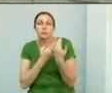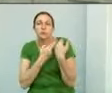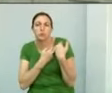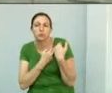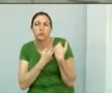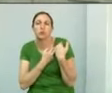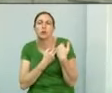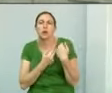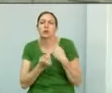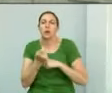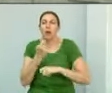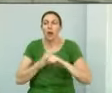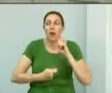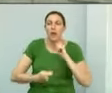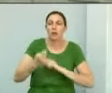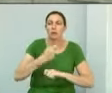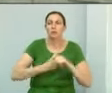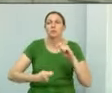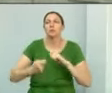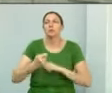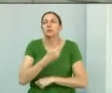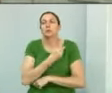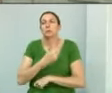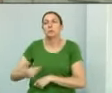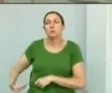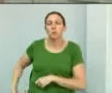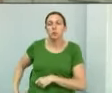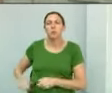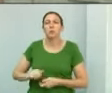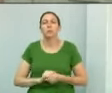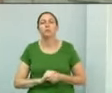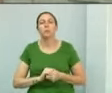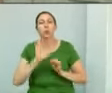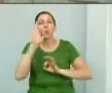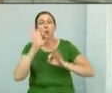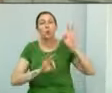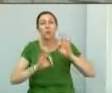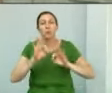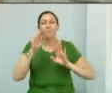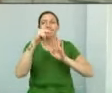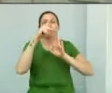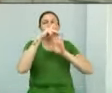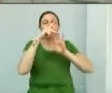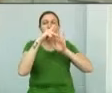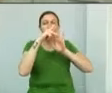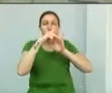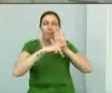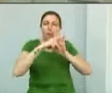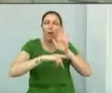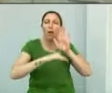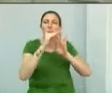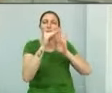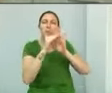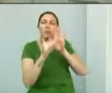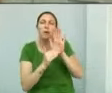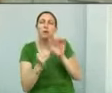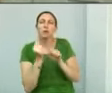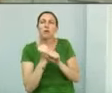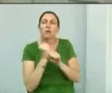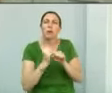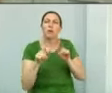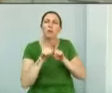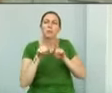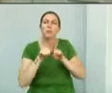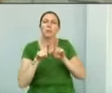administração pública. Elaborada com base no plano plurianual e na lei de diretrizes orçamentárias e